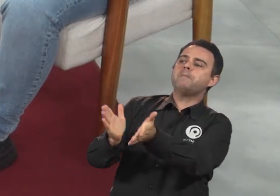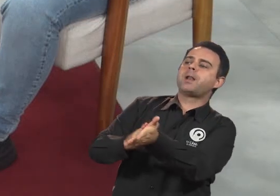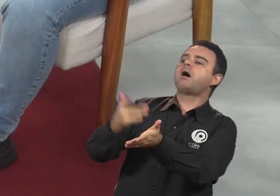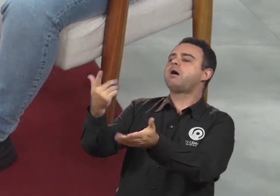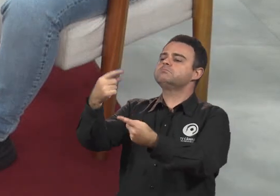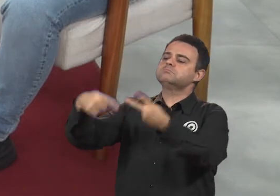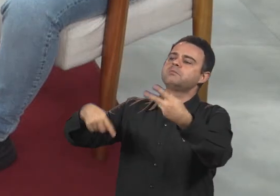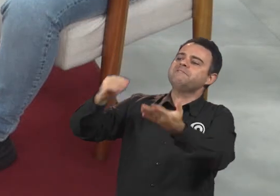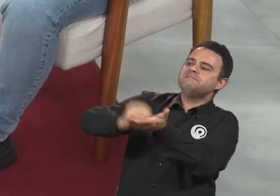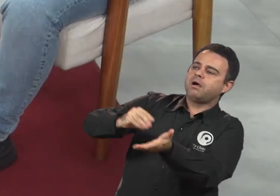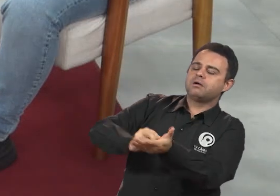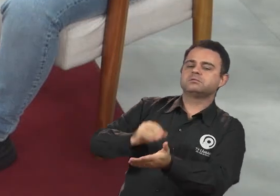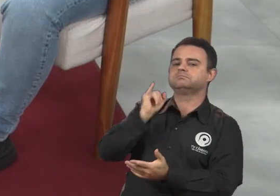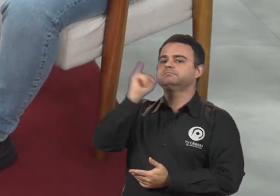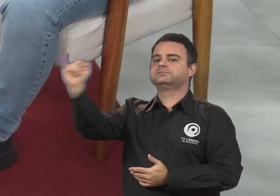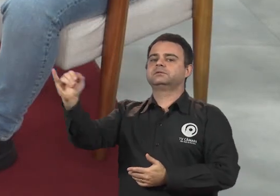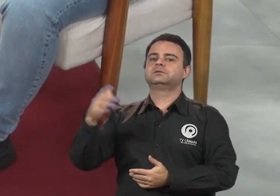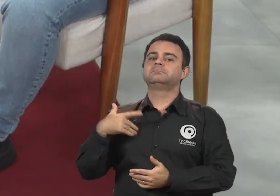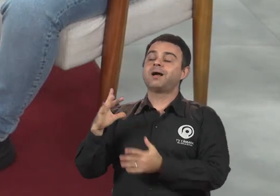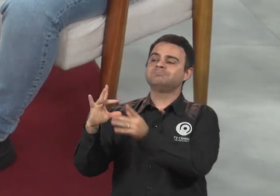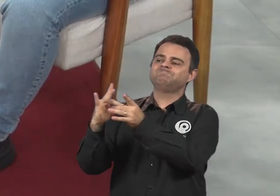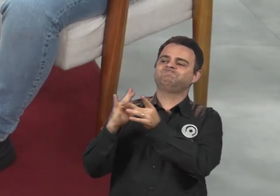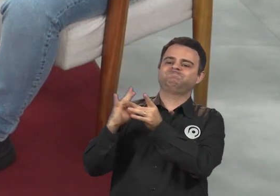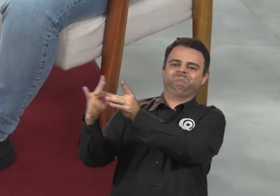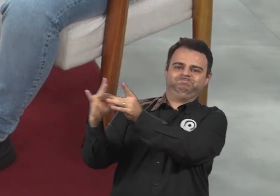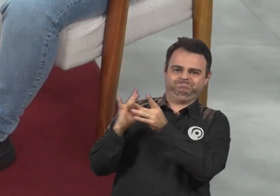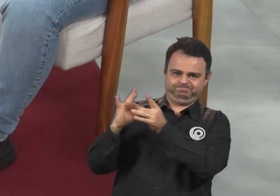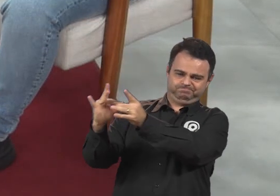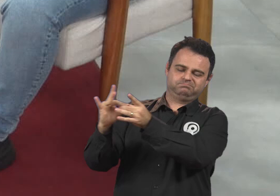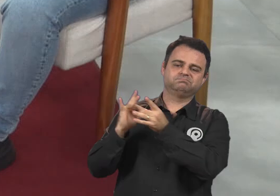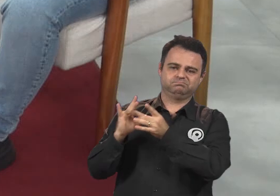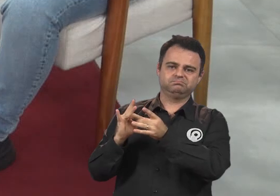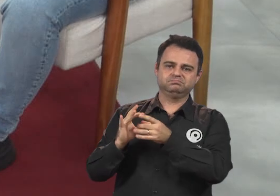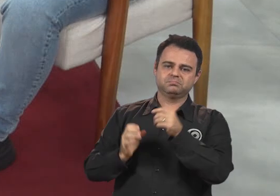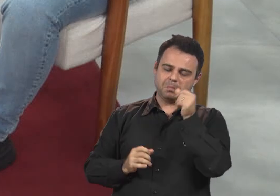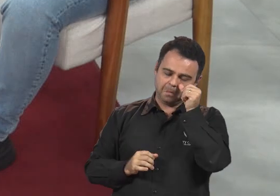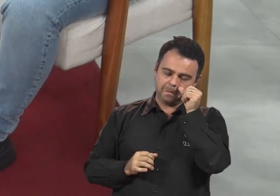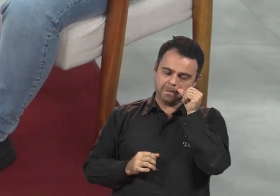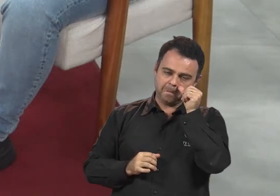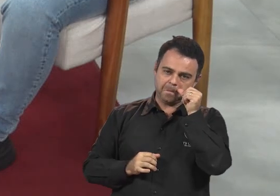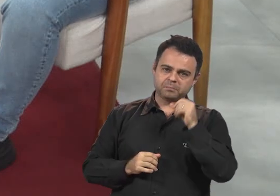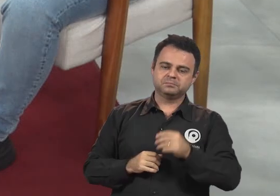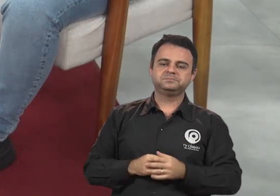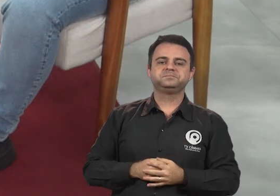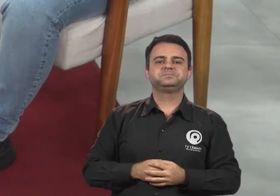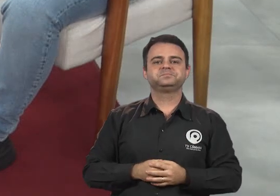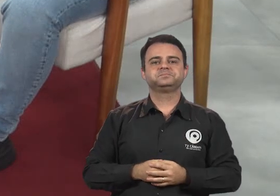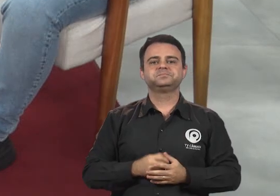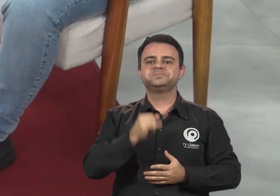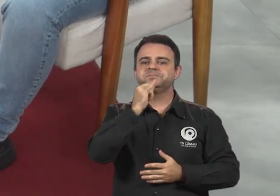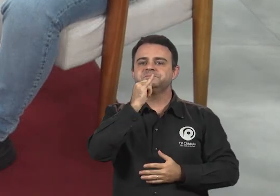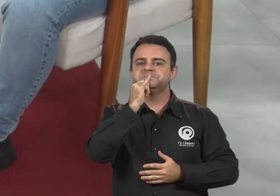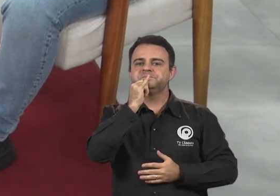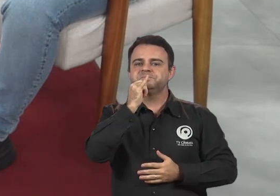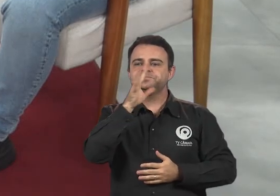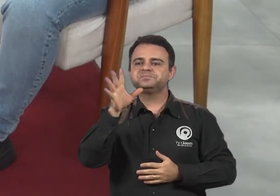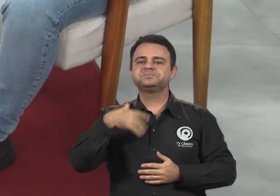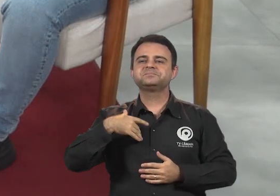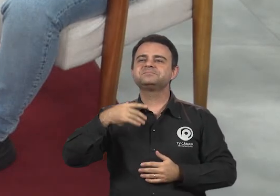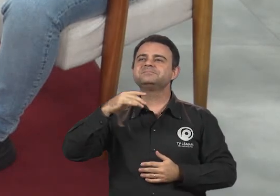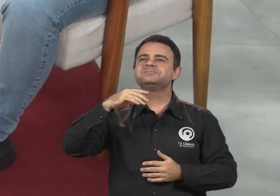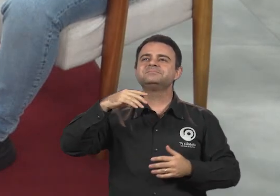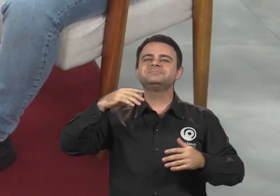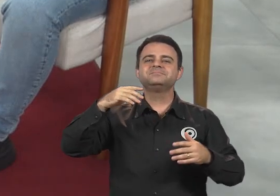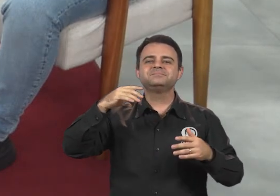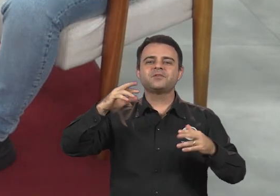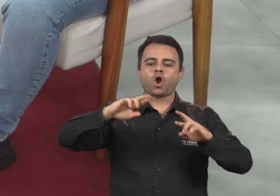mas trabalhar em união. É como uma disputa de corda, me fugiu o nome aqui.